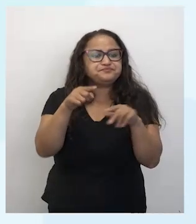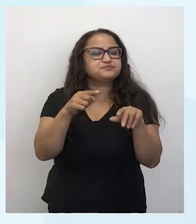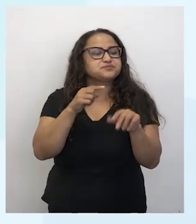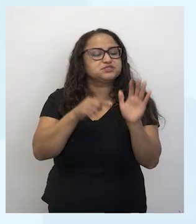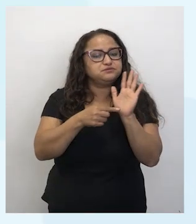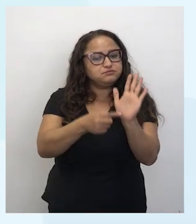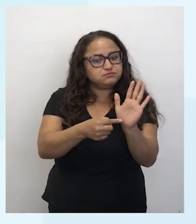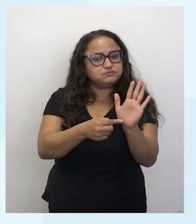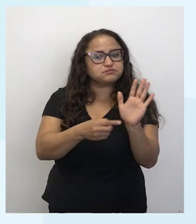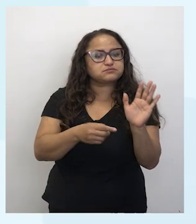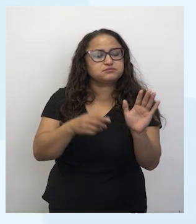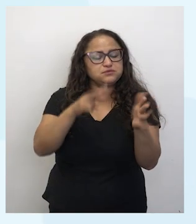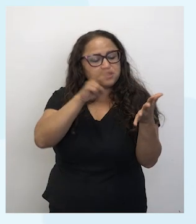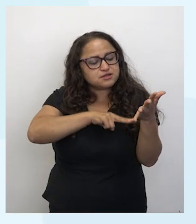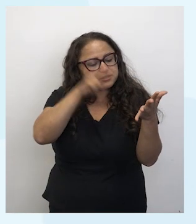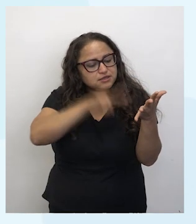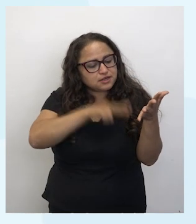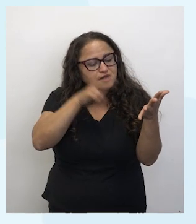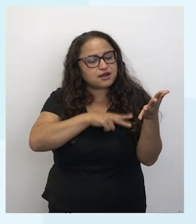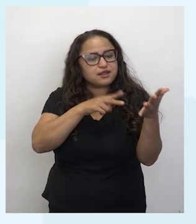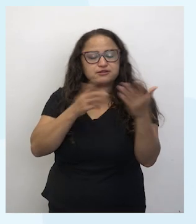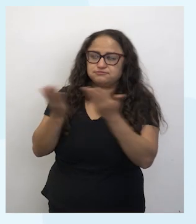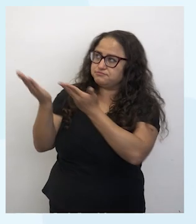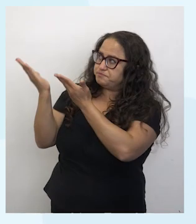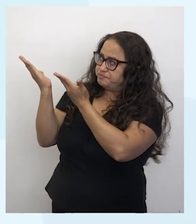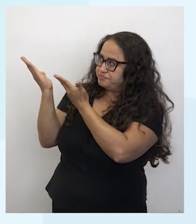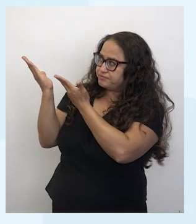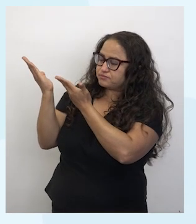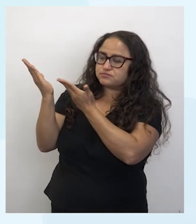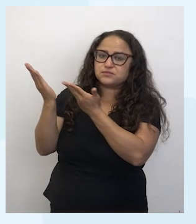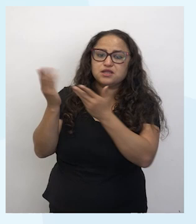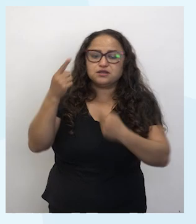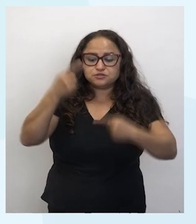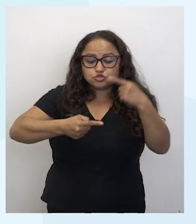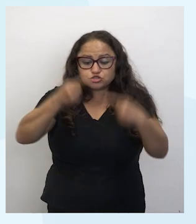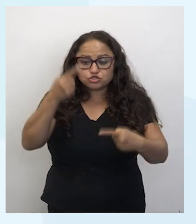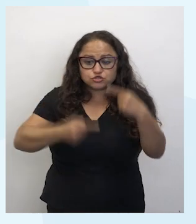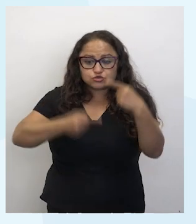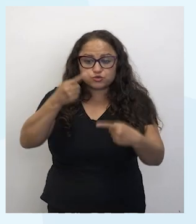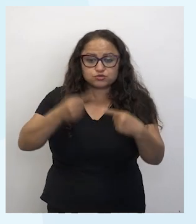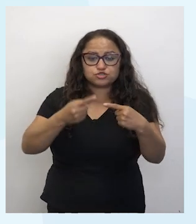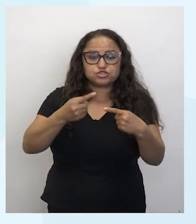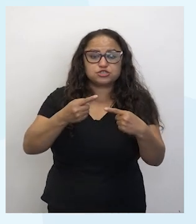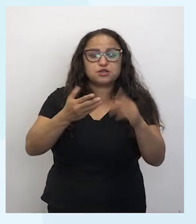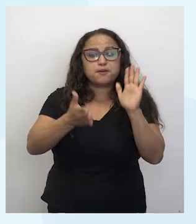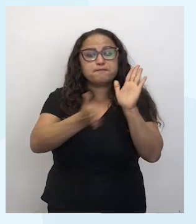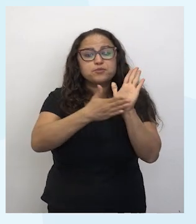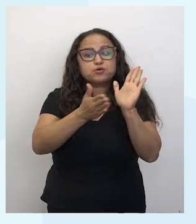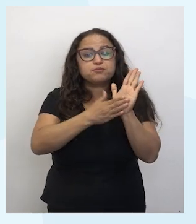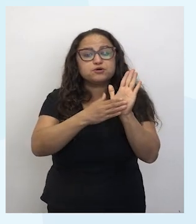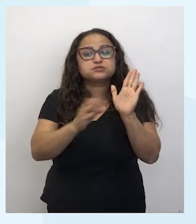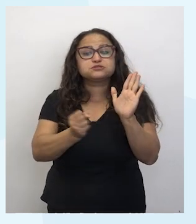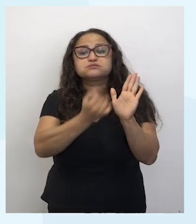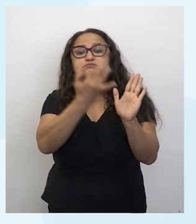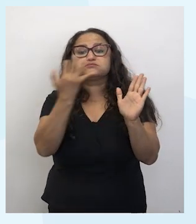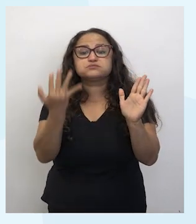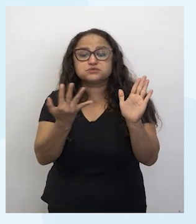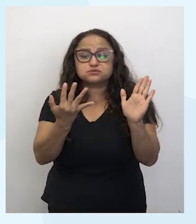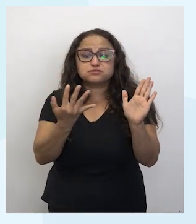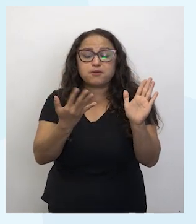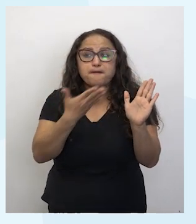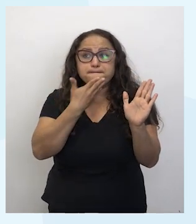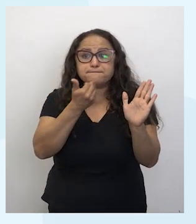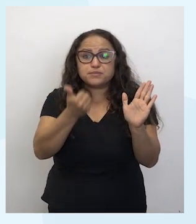você fazer uma leitura desta imagem e discutir aí, né, dessas propostas, qual resultará num maior